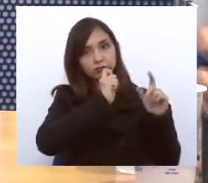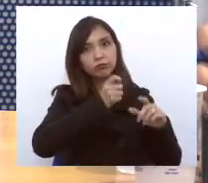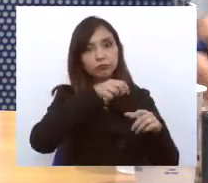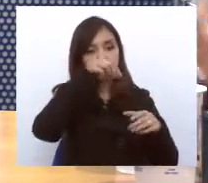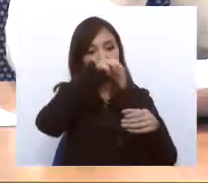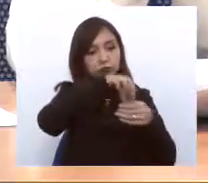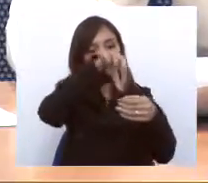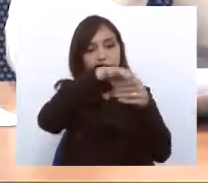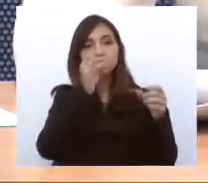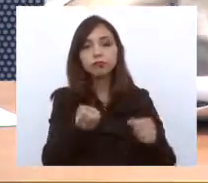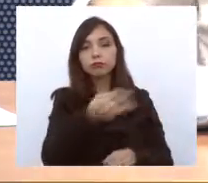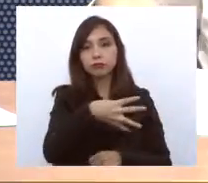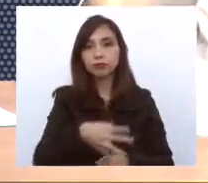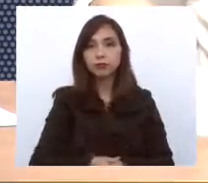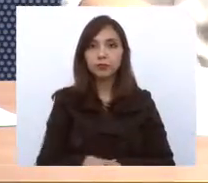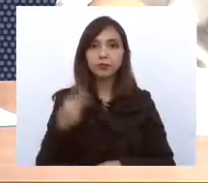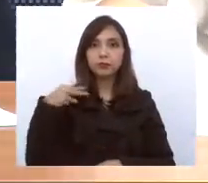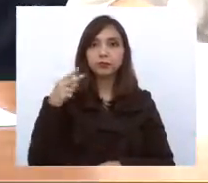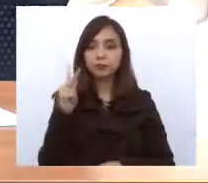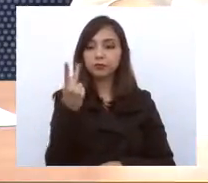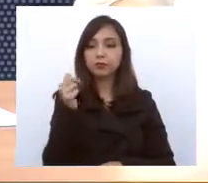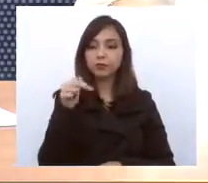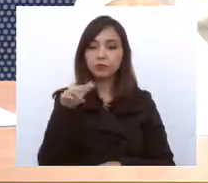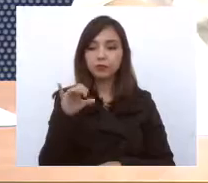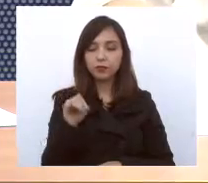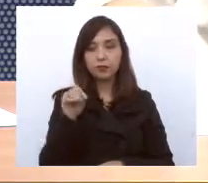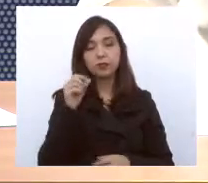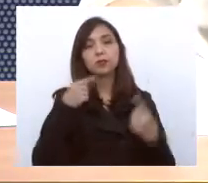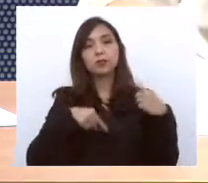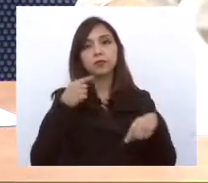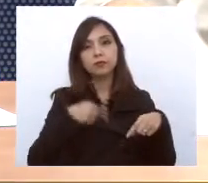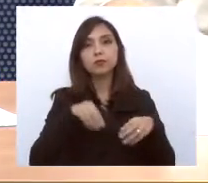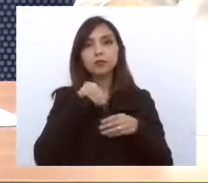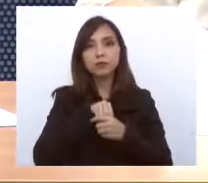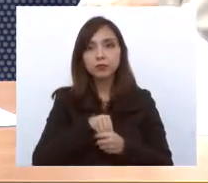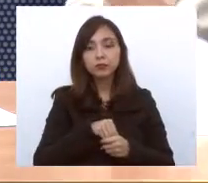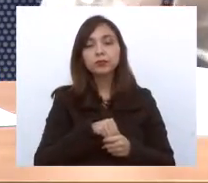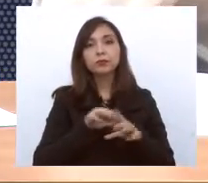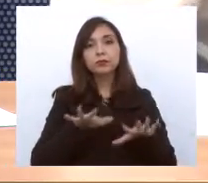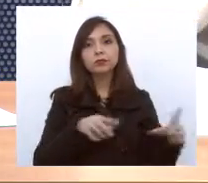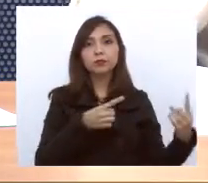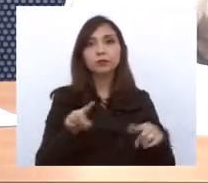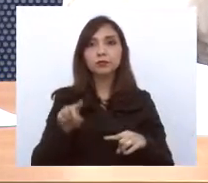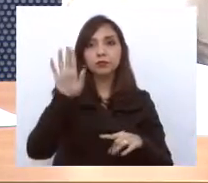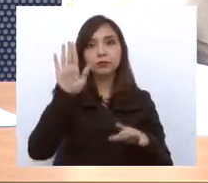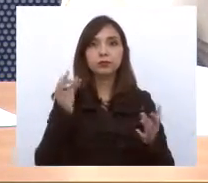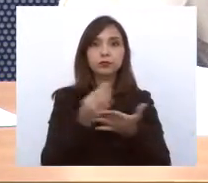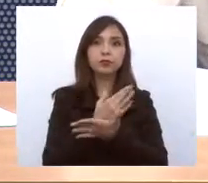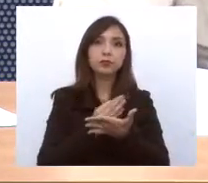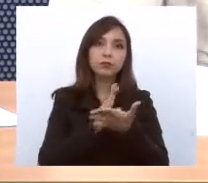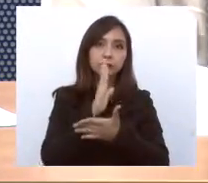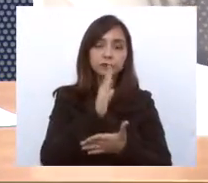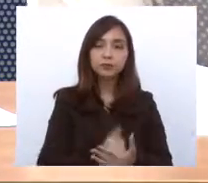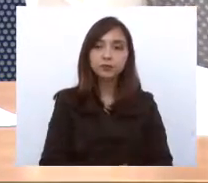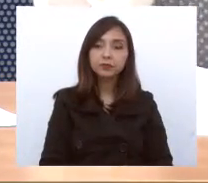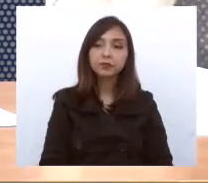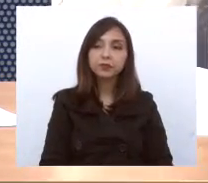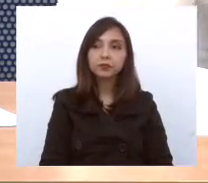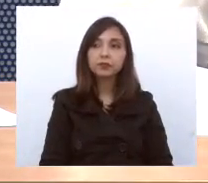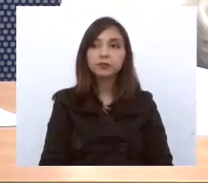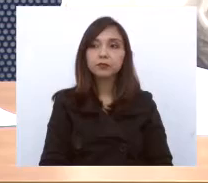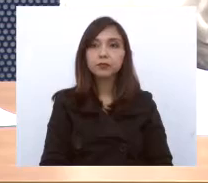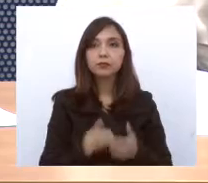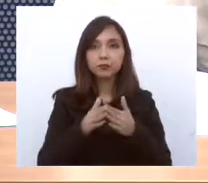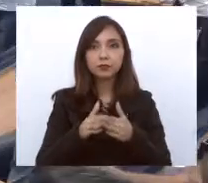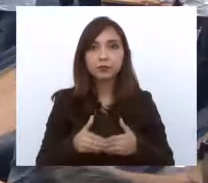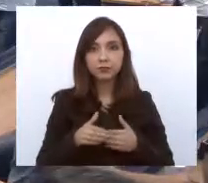Heleno Metalúrgico. Em discussão, encerrada a discussão e votação. Os vereadores favoráveis permaneçam em comissão, os contrários manifestem. Encerrada a votação, aprovada, encaminhe-se. Peço a